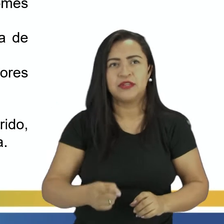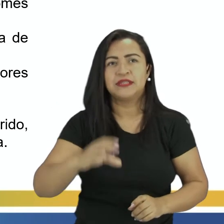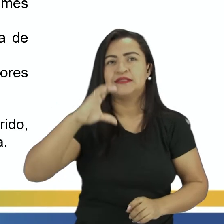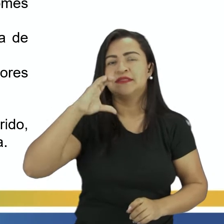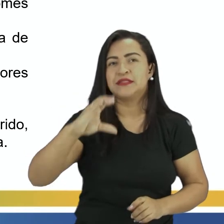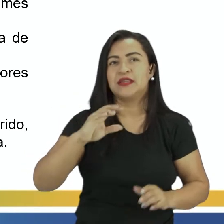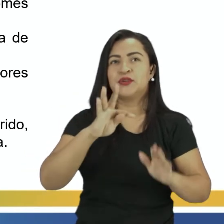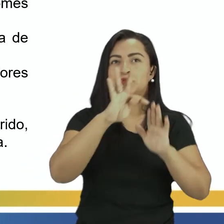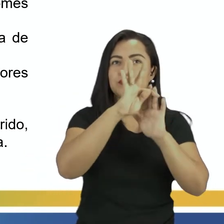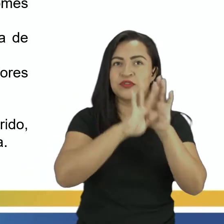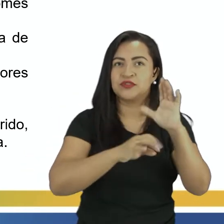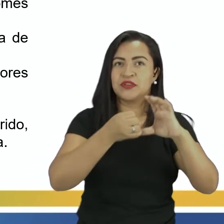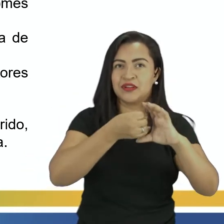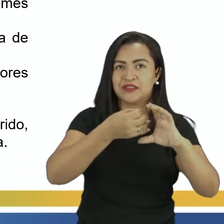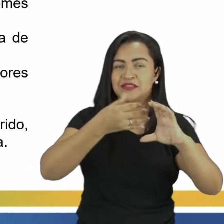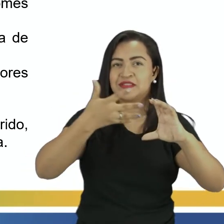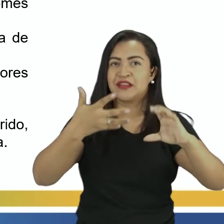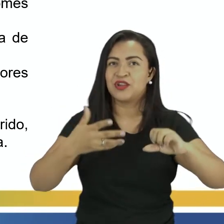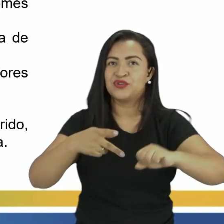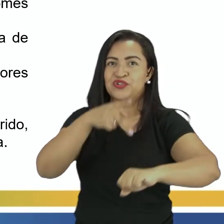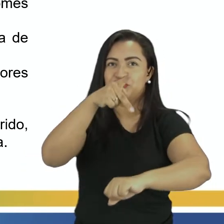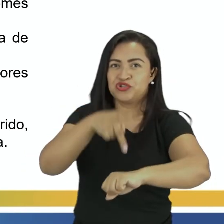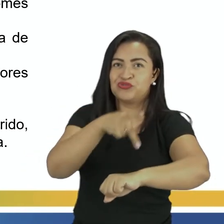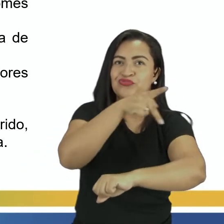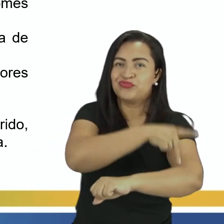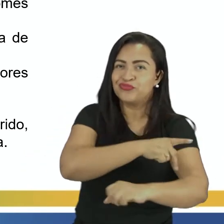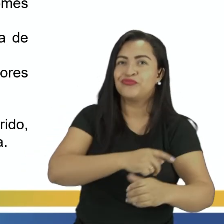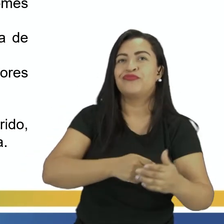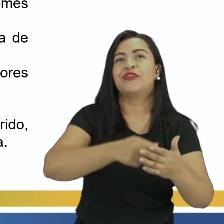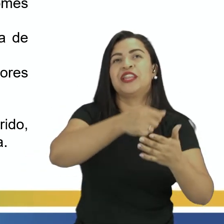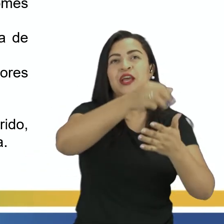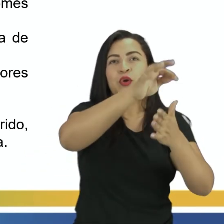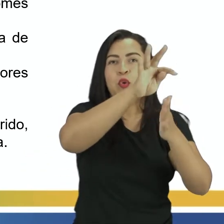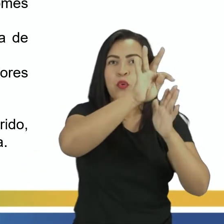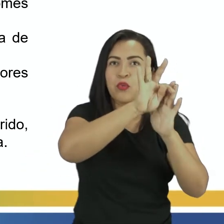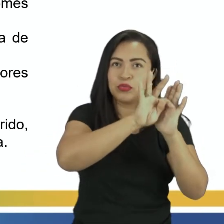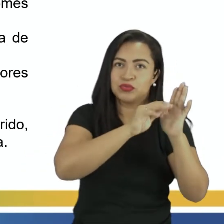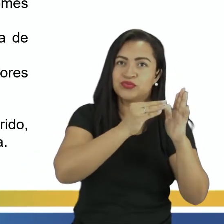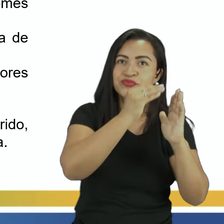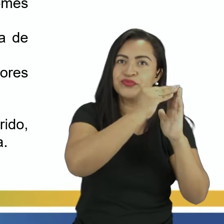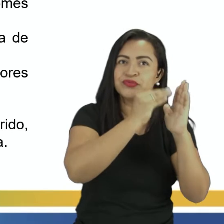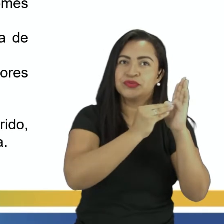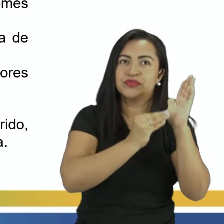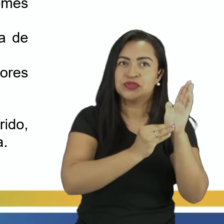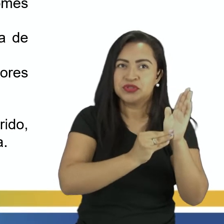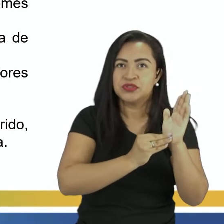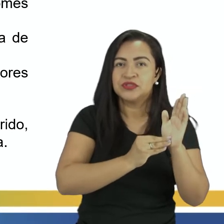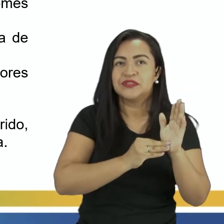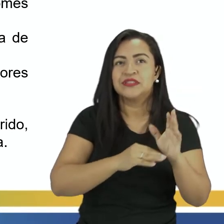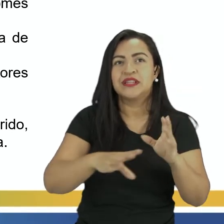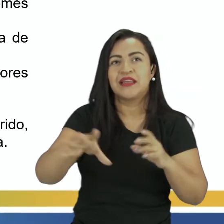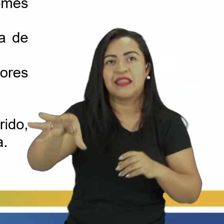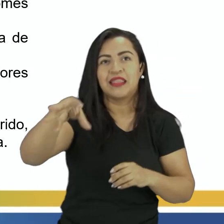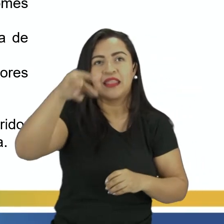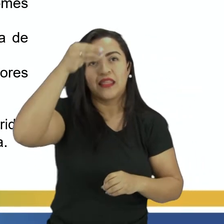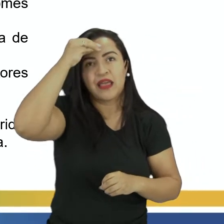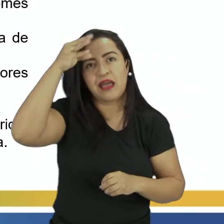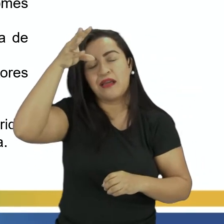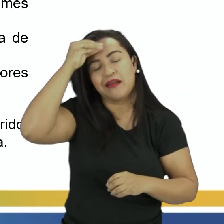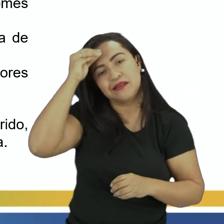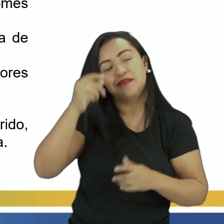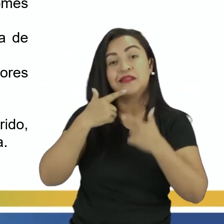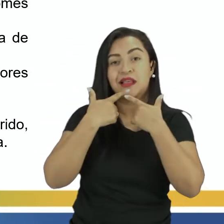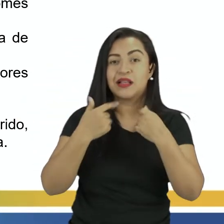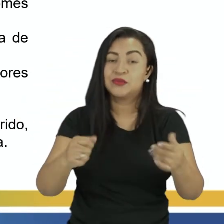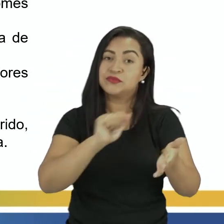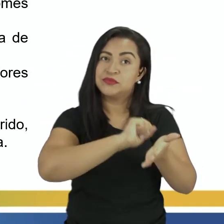como didático-pedagógico, destinado a leitores iniciais em processo de aquisição da linguagem escrita. Letra